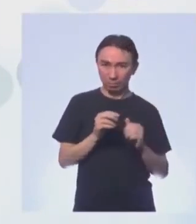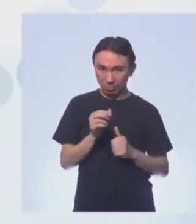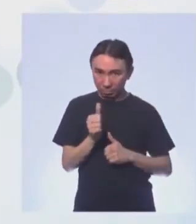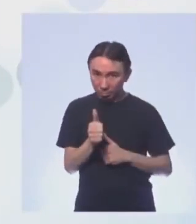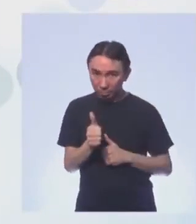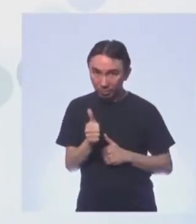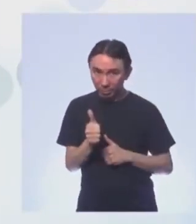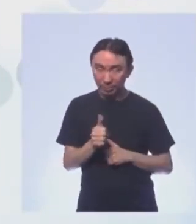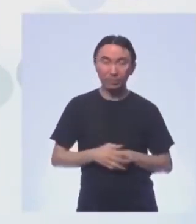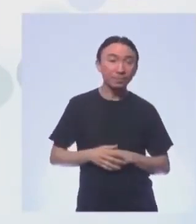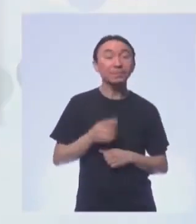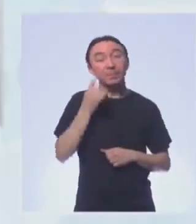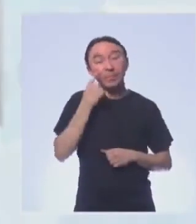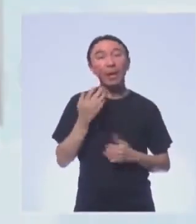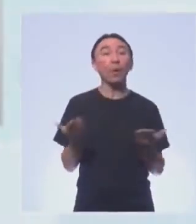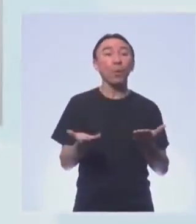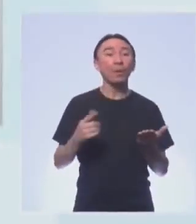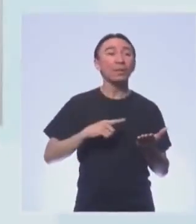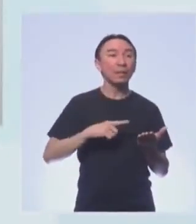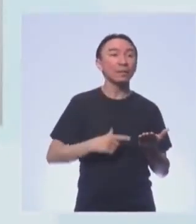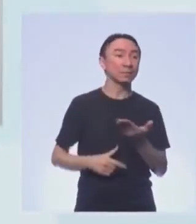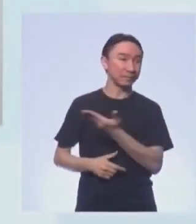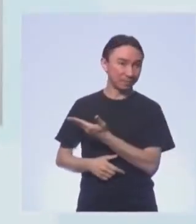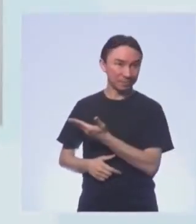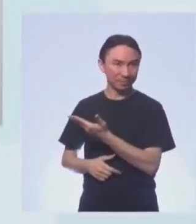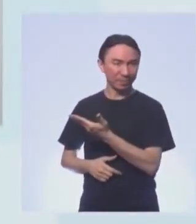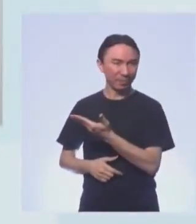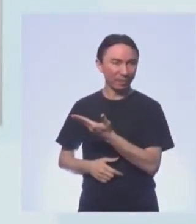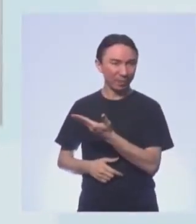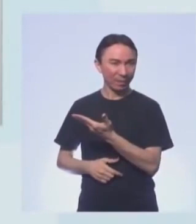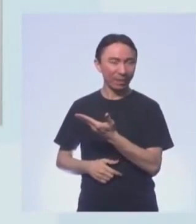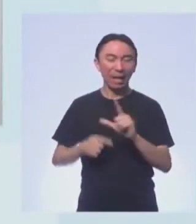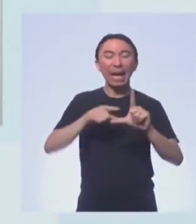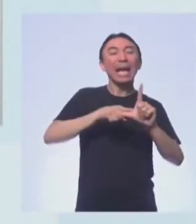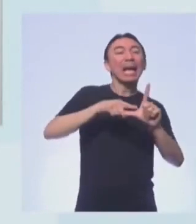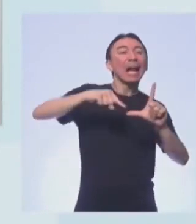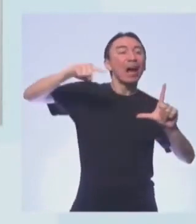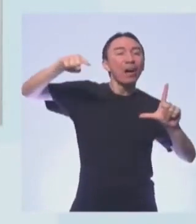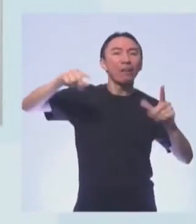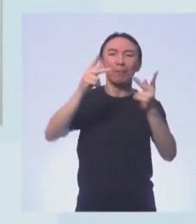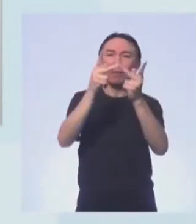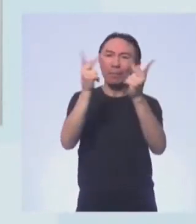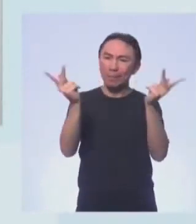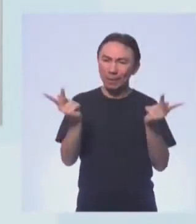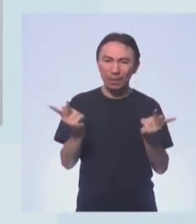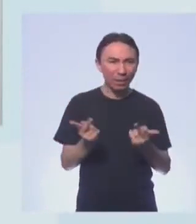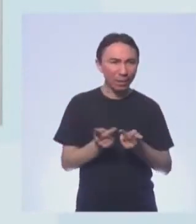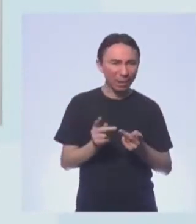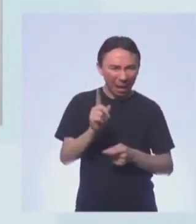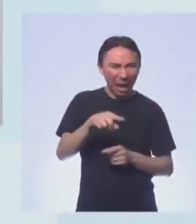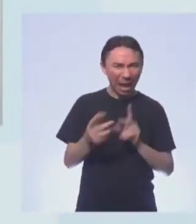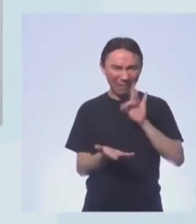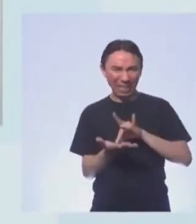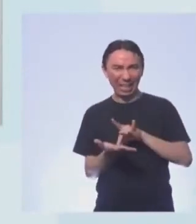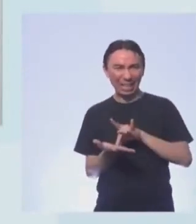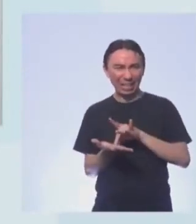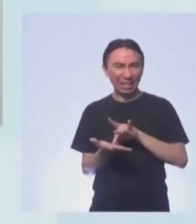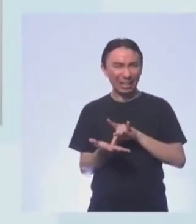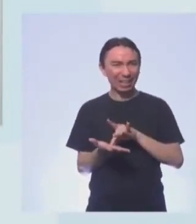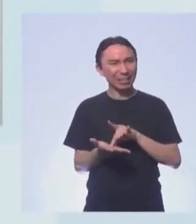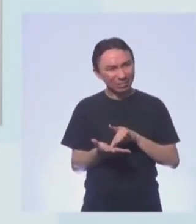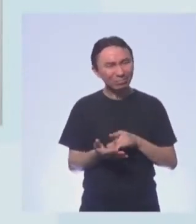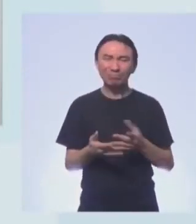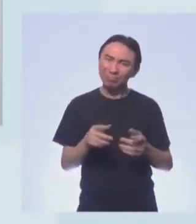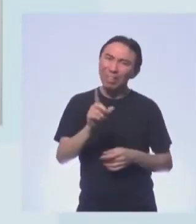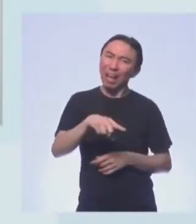aqui, vamos ver agora o que tem. Nós temos um gráfico de pizza. É gráfico de pizza mesmo? Dá vontade de comer. Sim, né? O gráfico é de